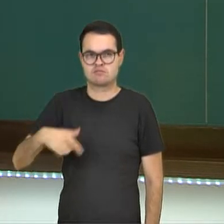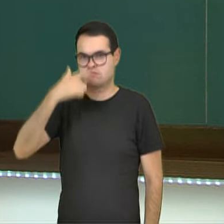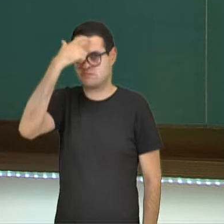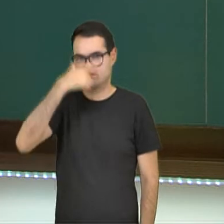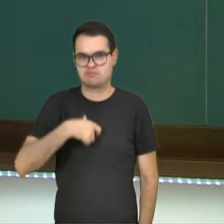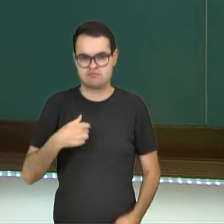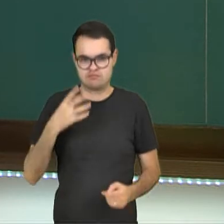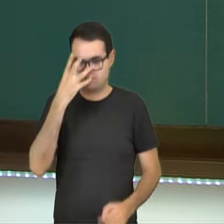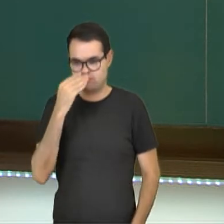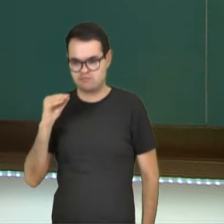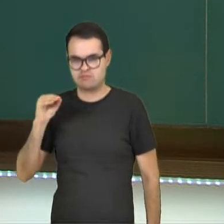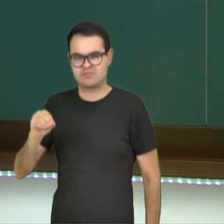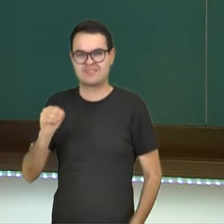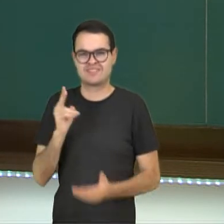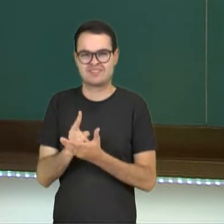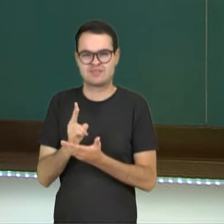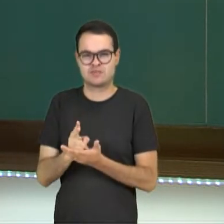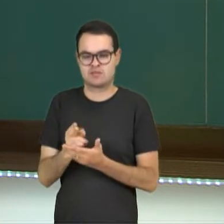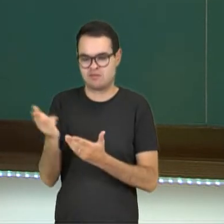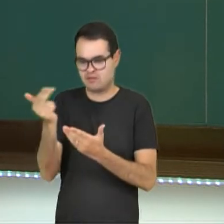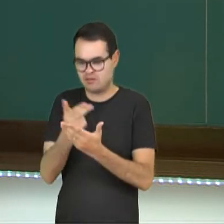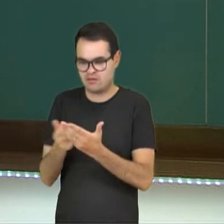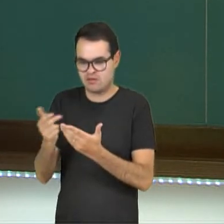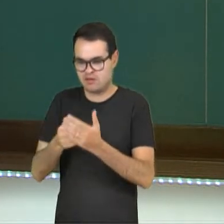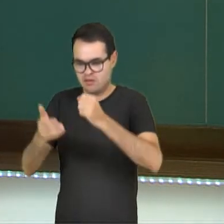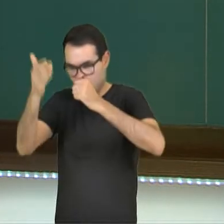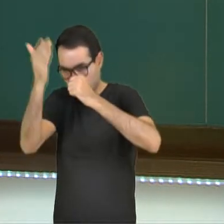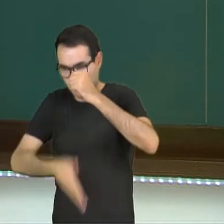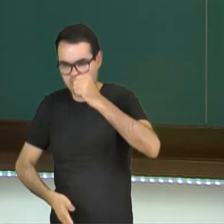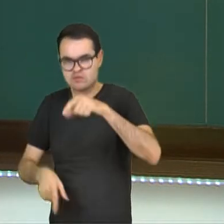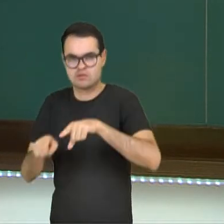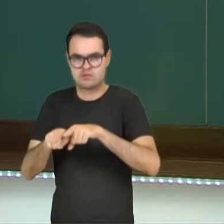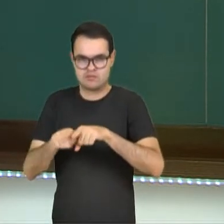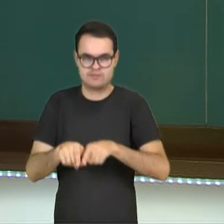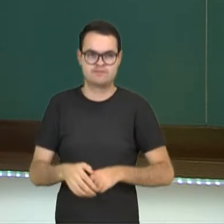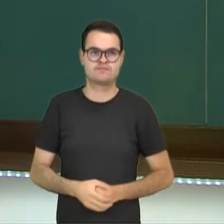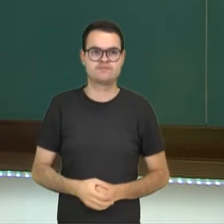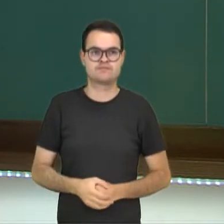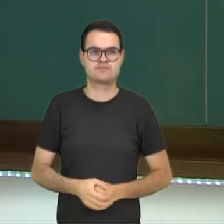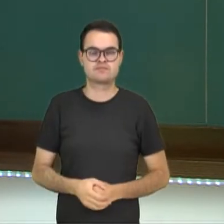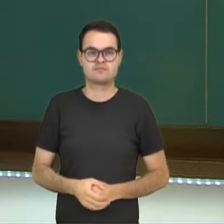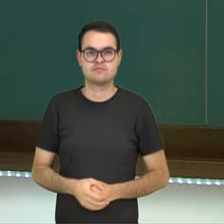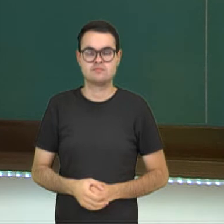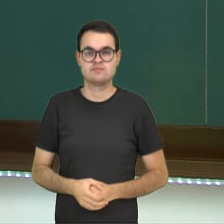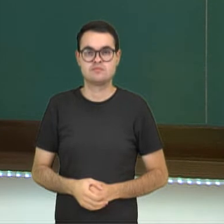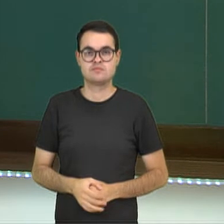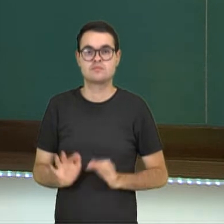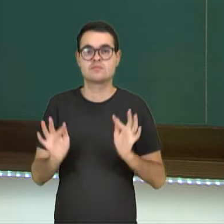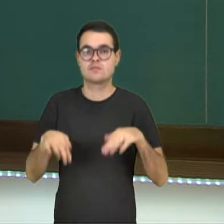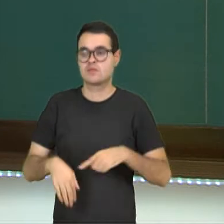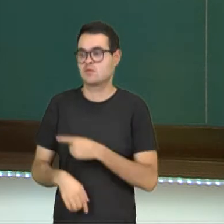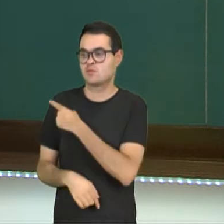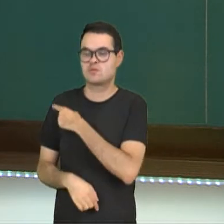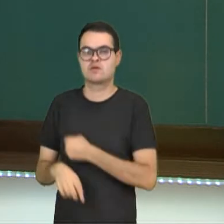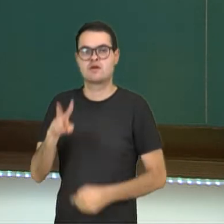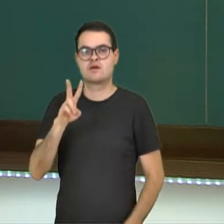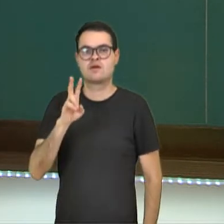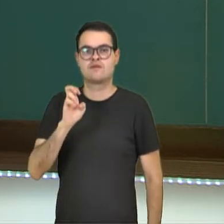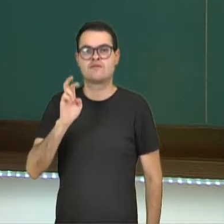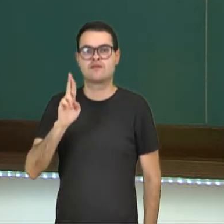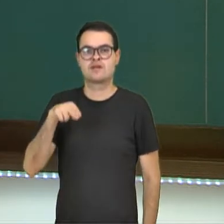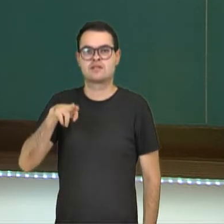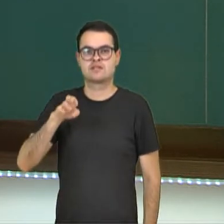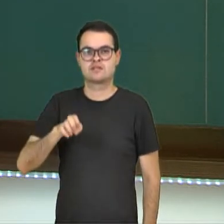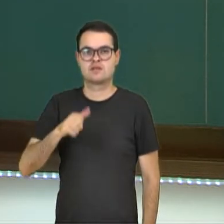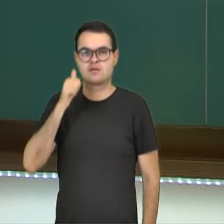autorretrata, né? Decapitando Holofernes em outros momentos. E a gente termina aqui com Vermeer, a moça